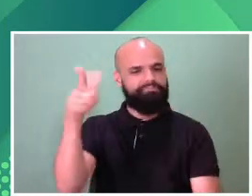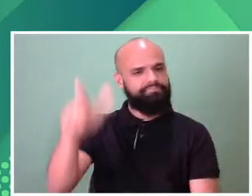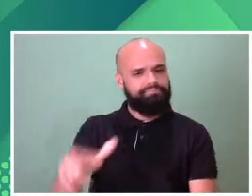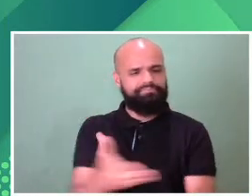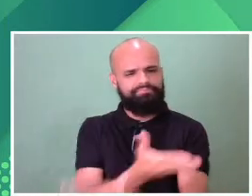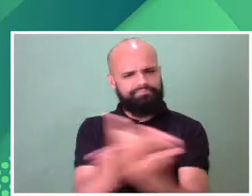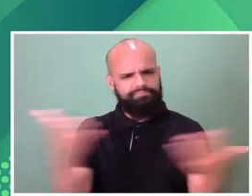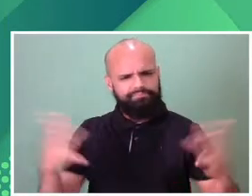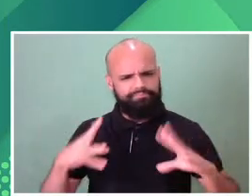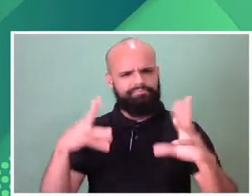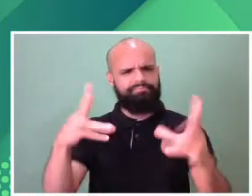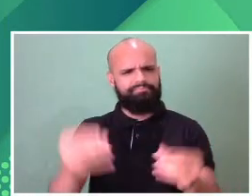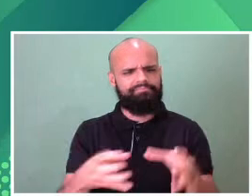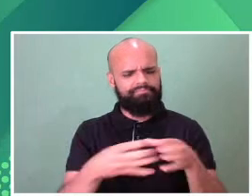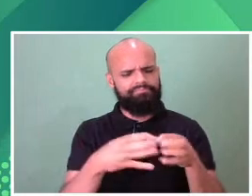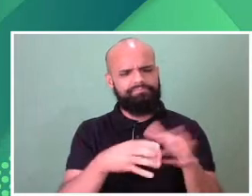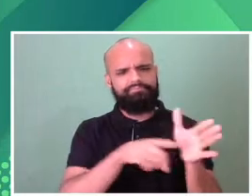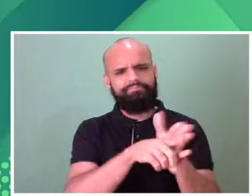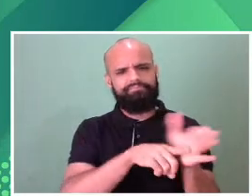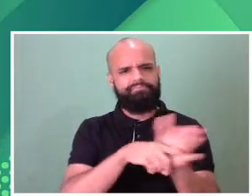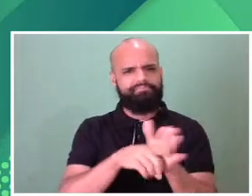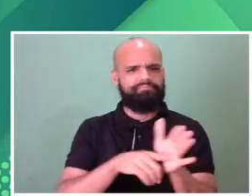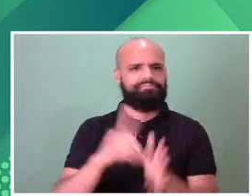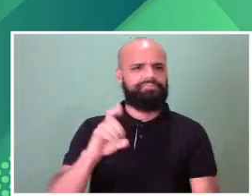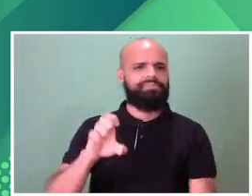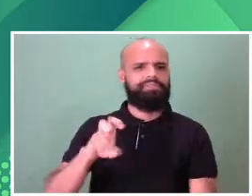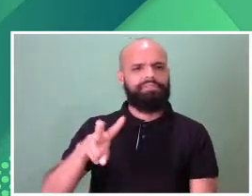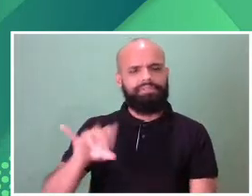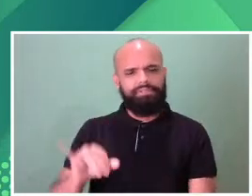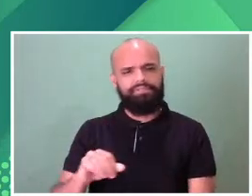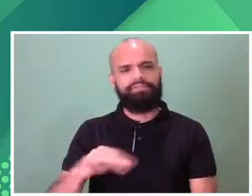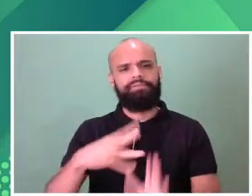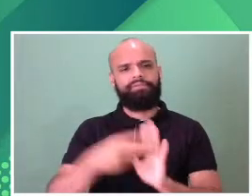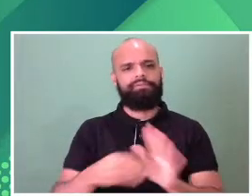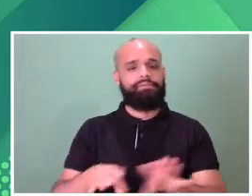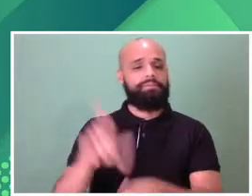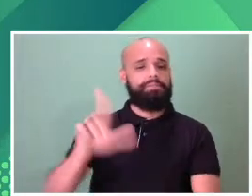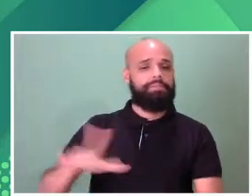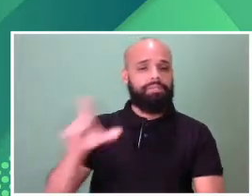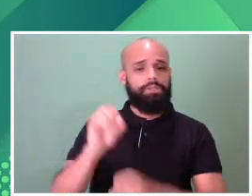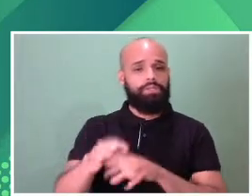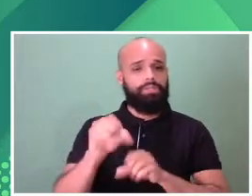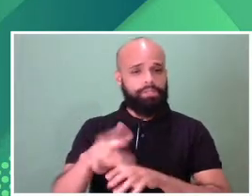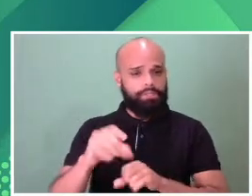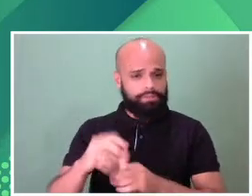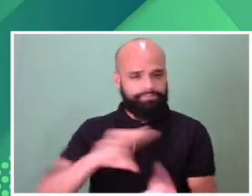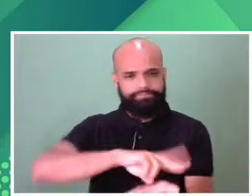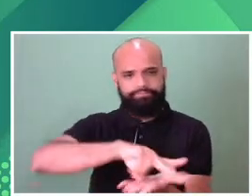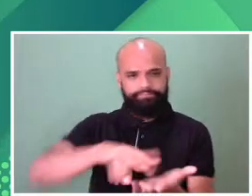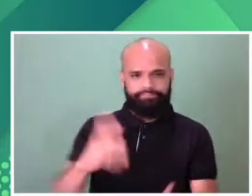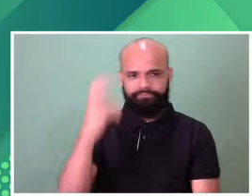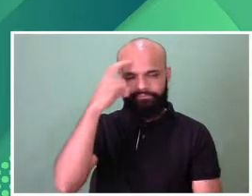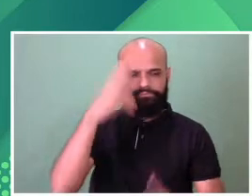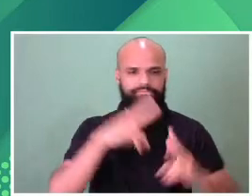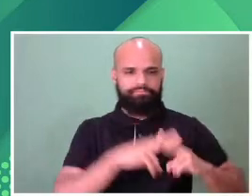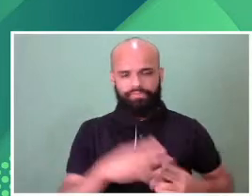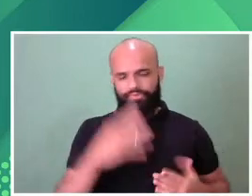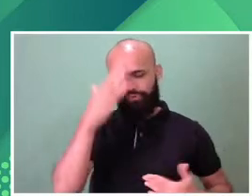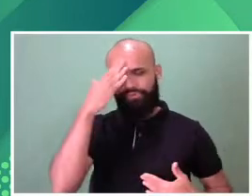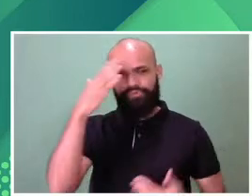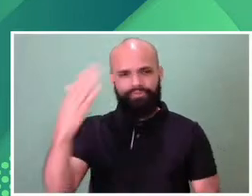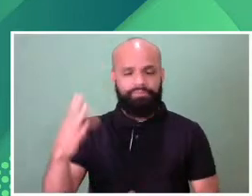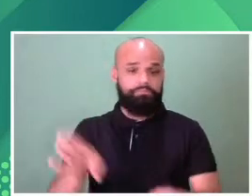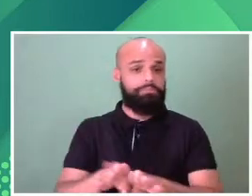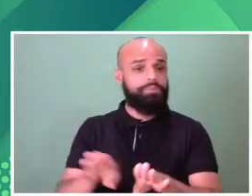vez para todos os integrantes do grupo de pesquisa Devir Amazônia, Literatura, Educação e Interculturalidade da UNIR. Muito obrigada.